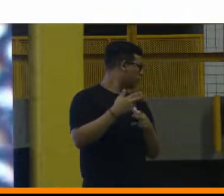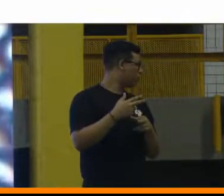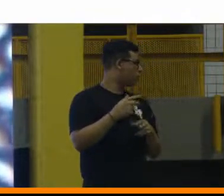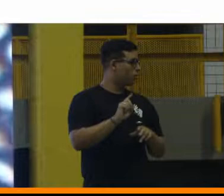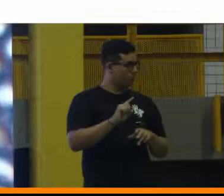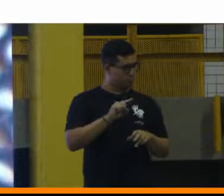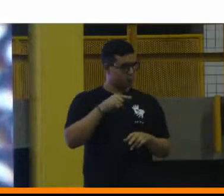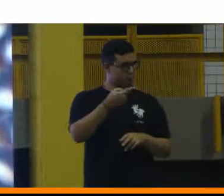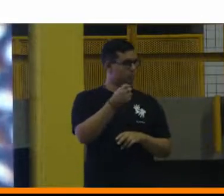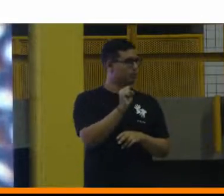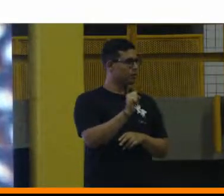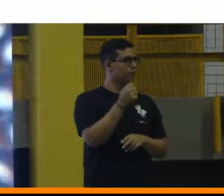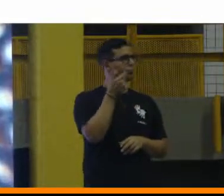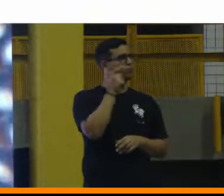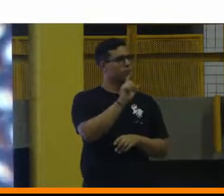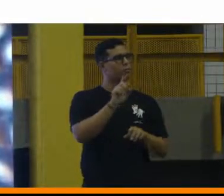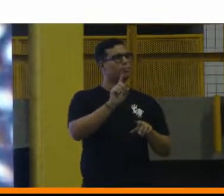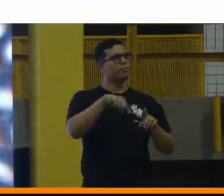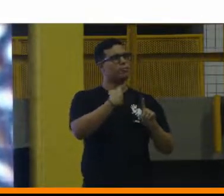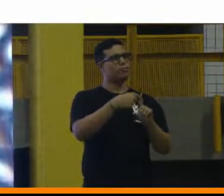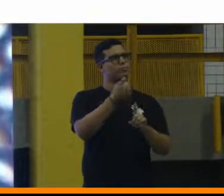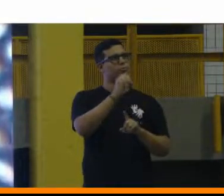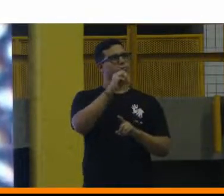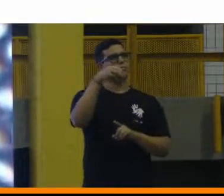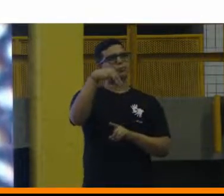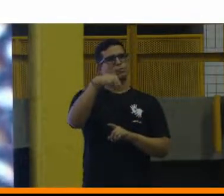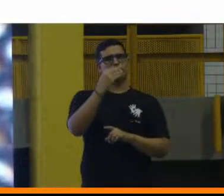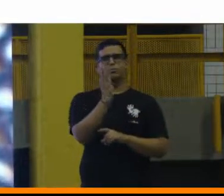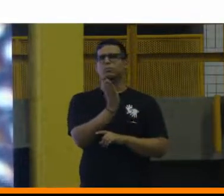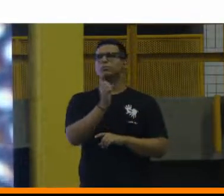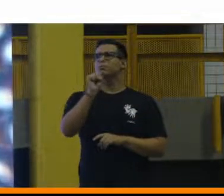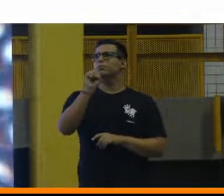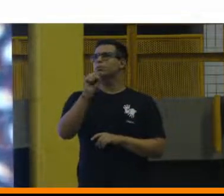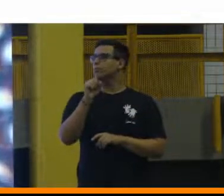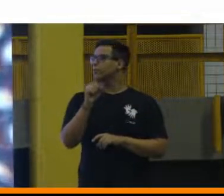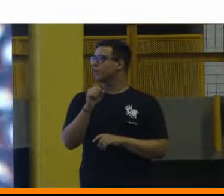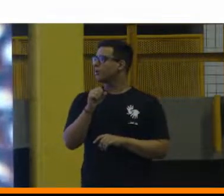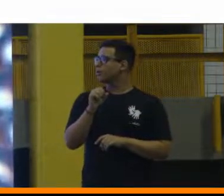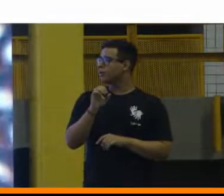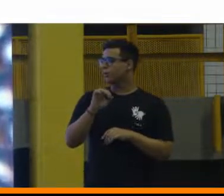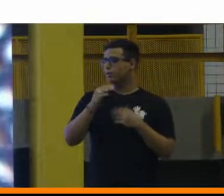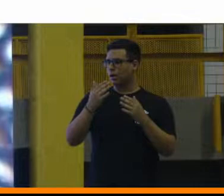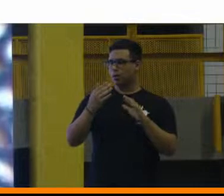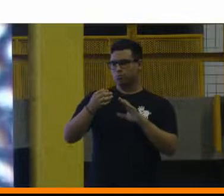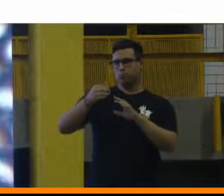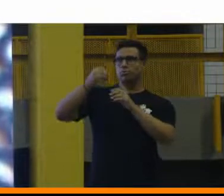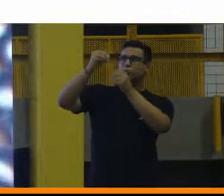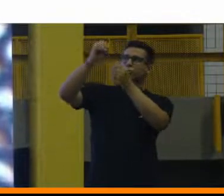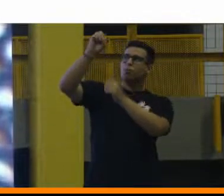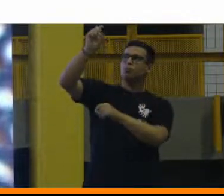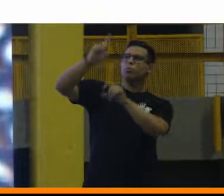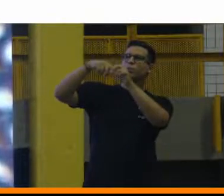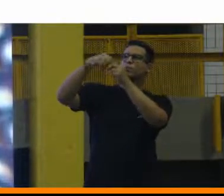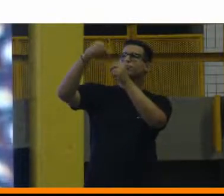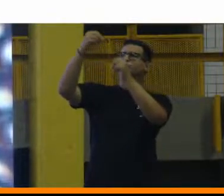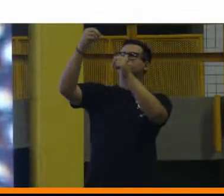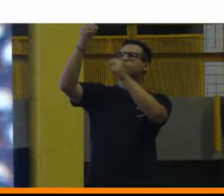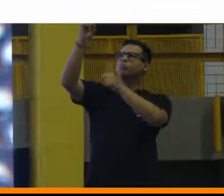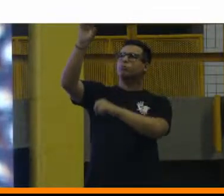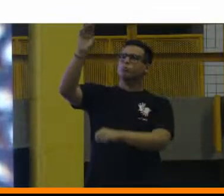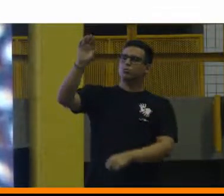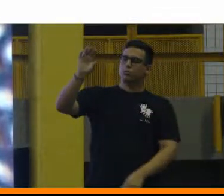por segundo. Então, ao longo de uma queda livre, o objeto vai